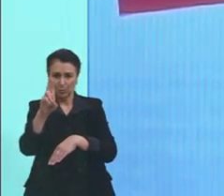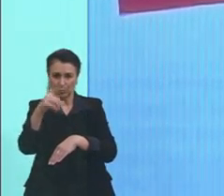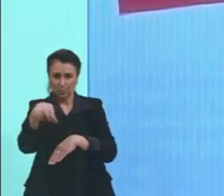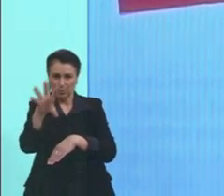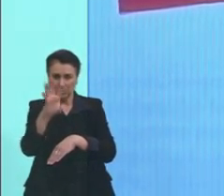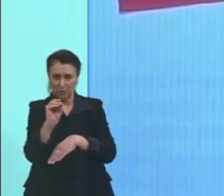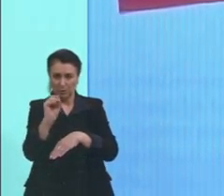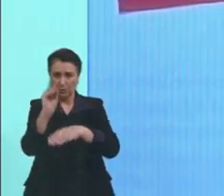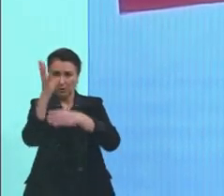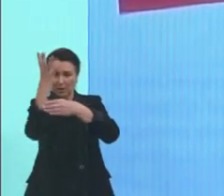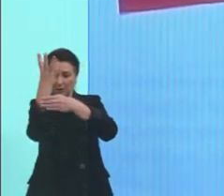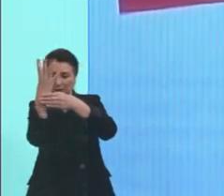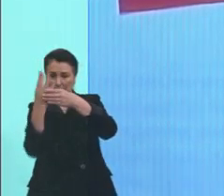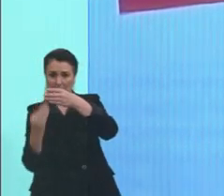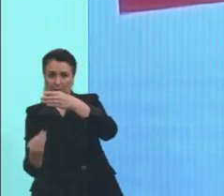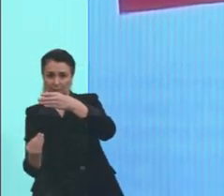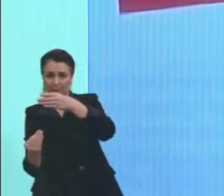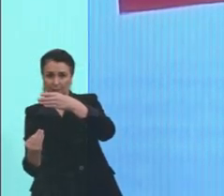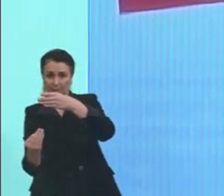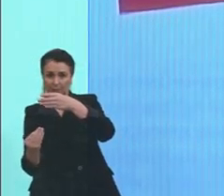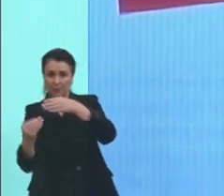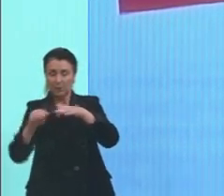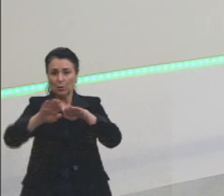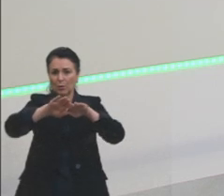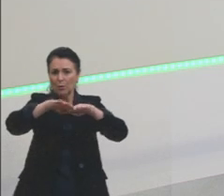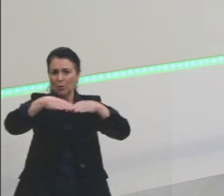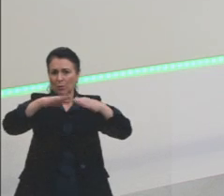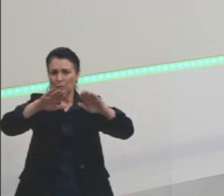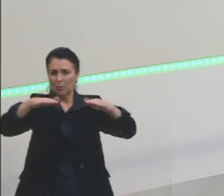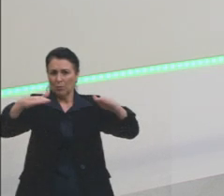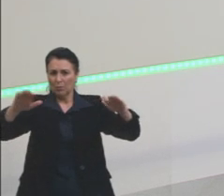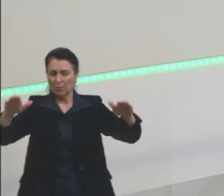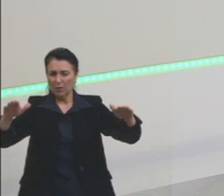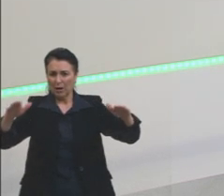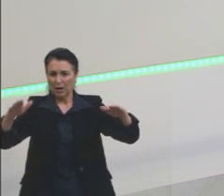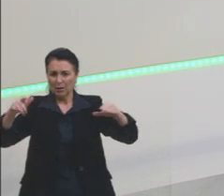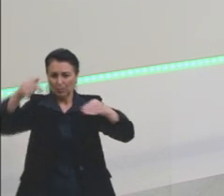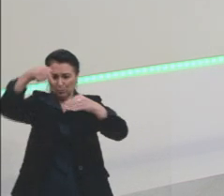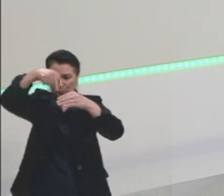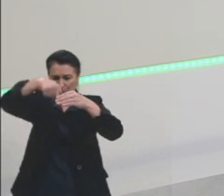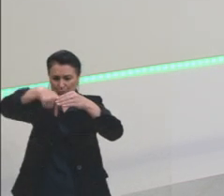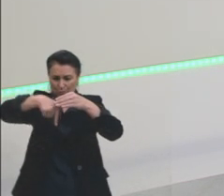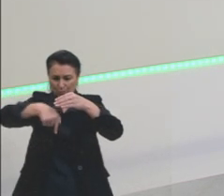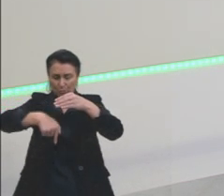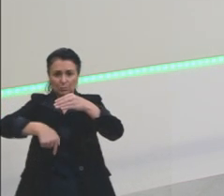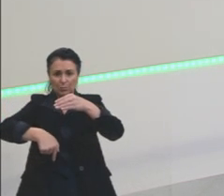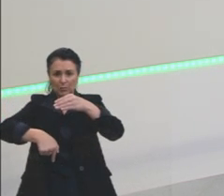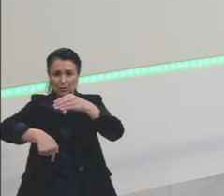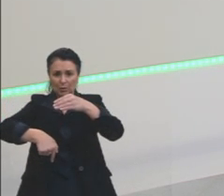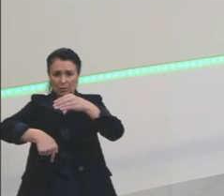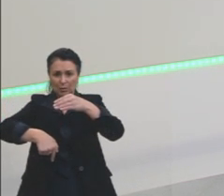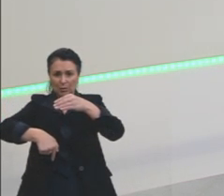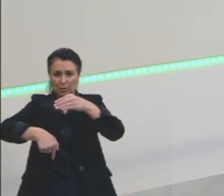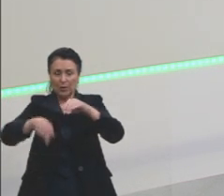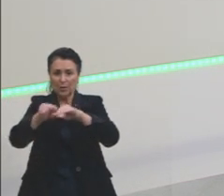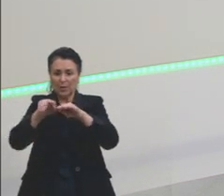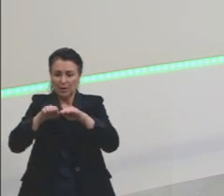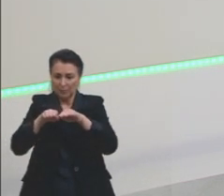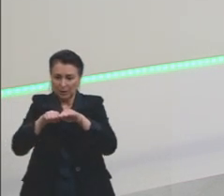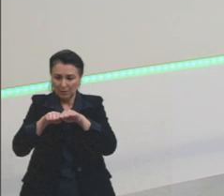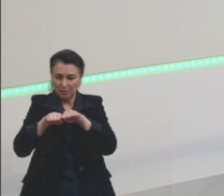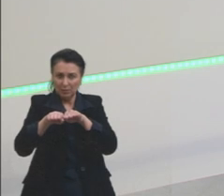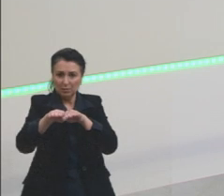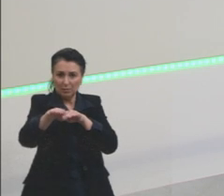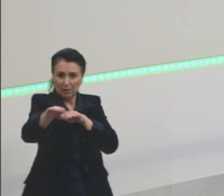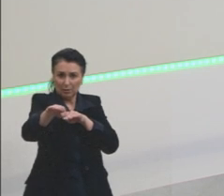um o mar ele é tu entrou alguns quilômetros para dentro né A Mara dentro já